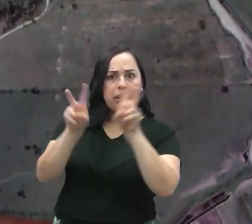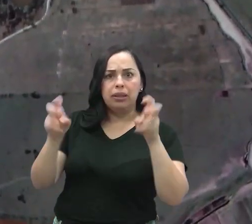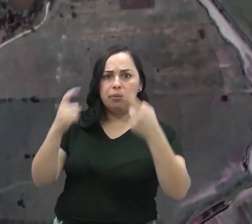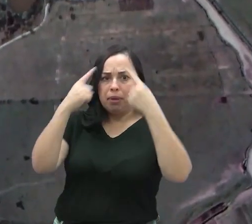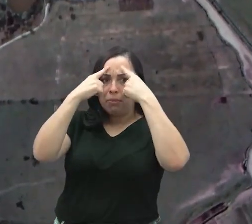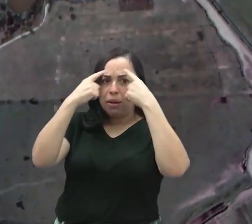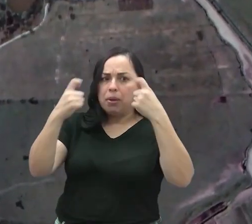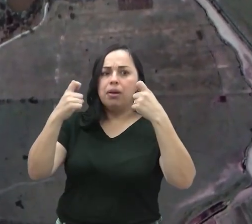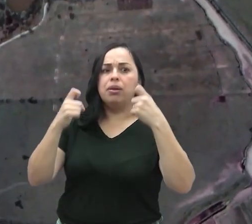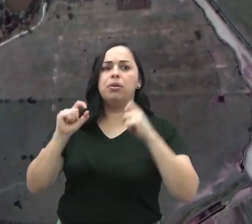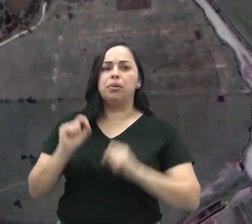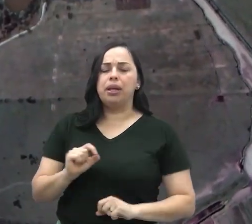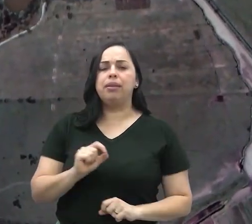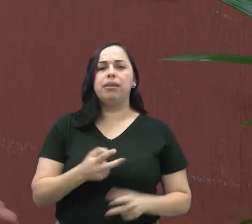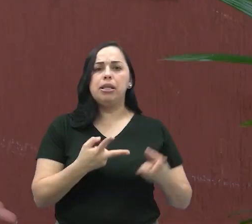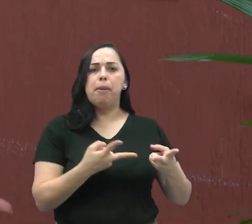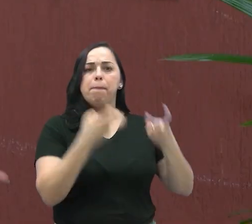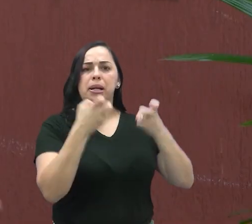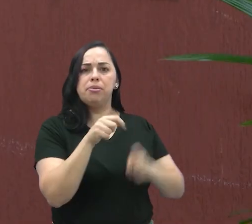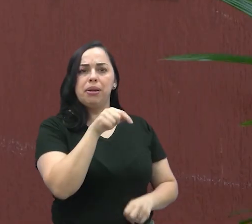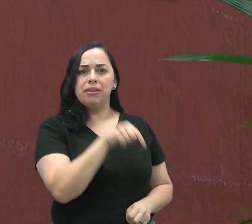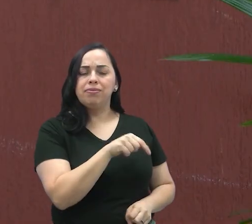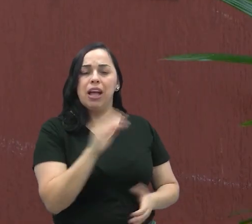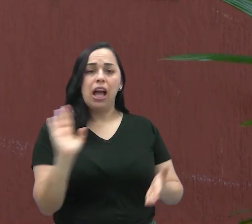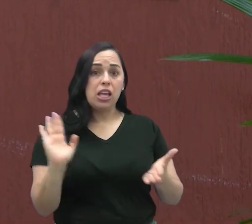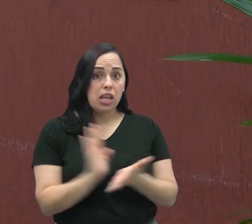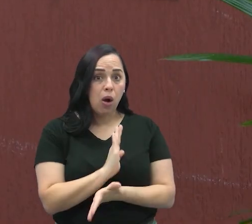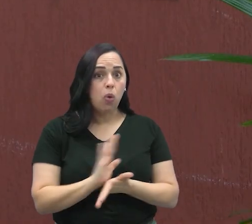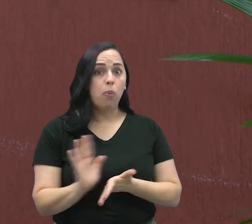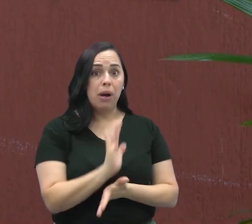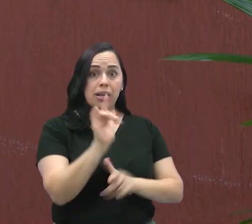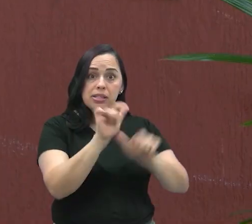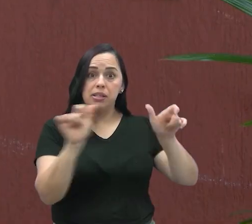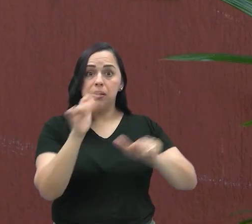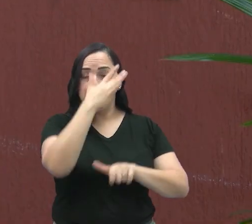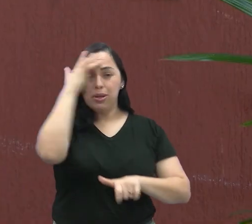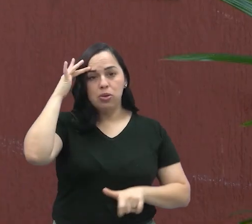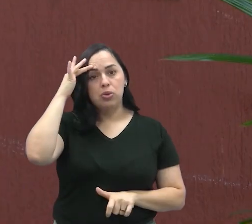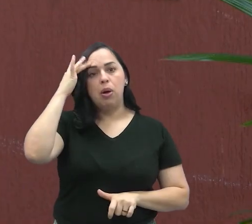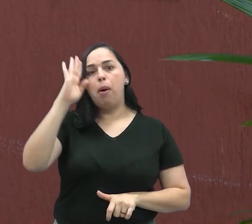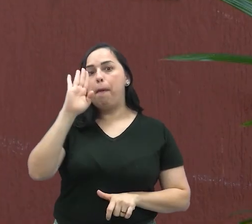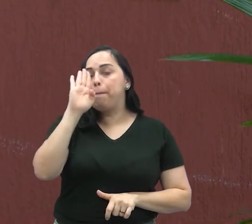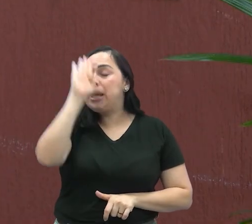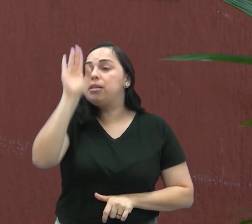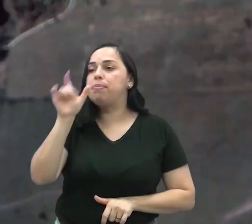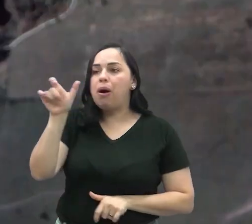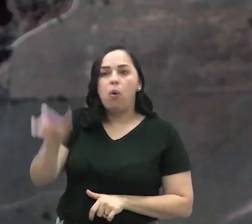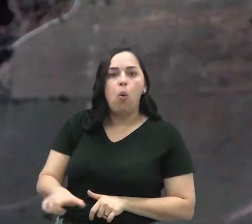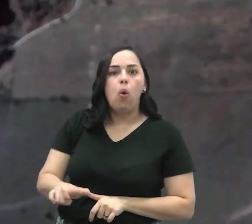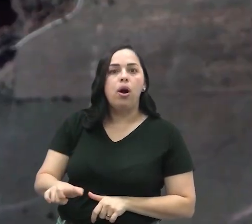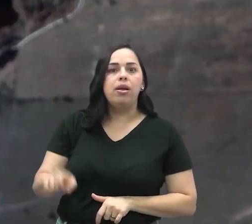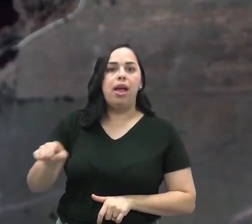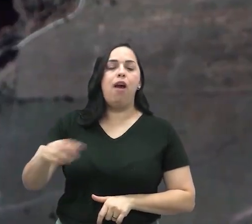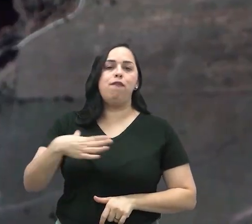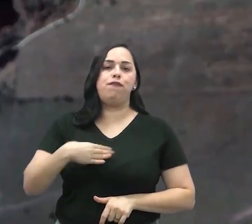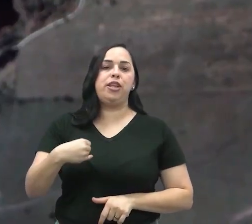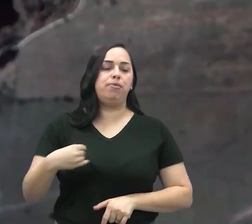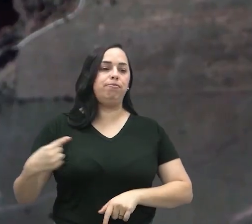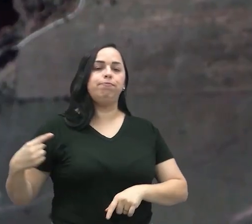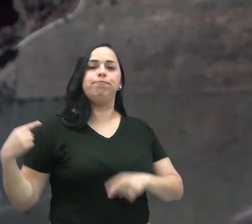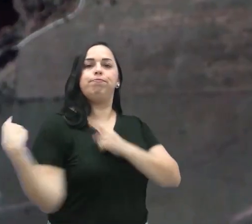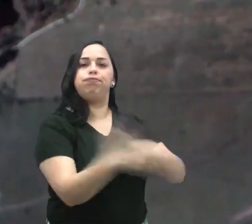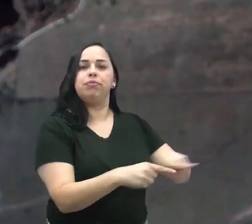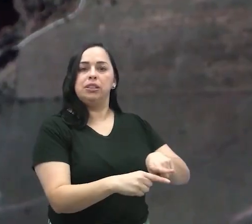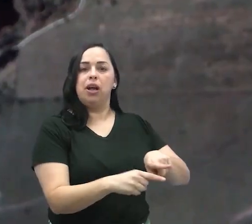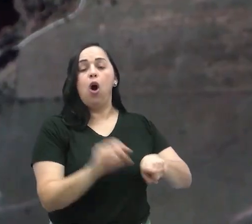em gerontologia, a perda ou enfraquecimento das conexões sociais e familiares são motivos que levam